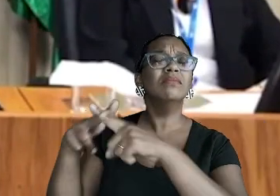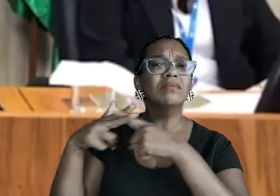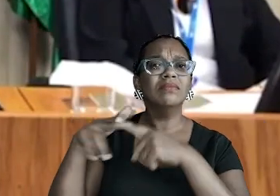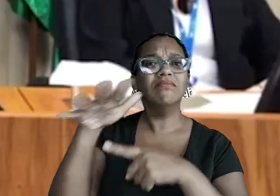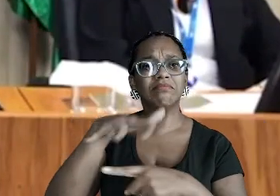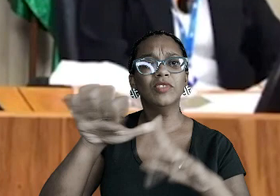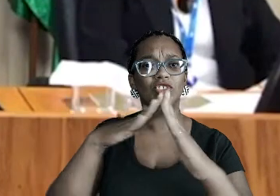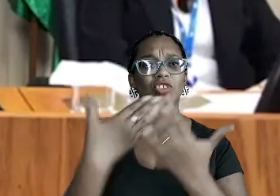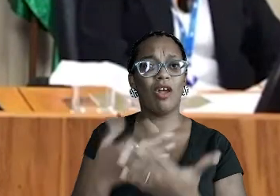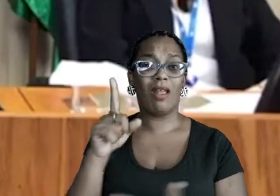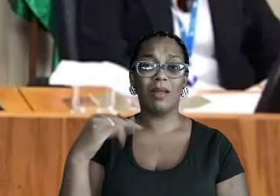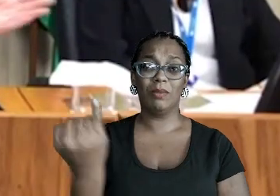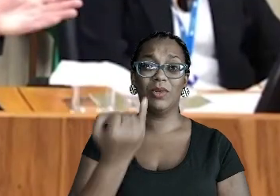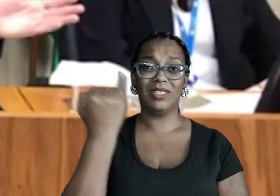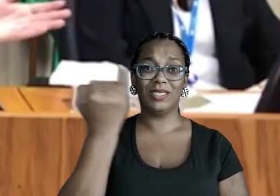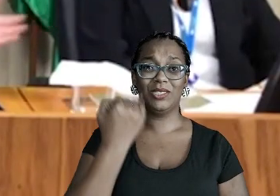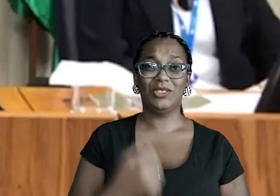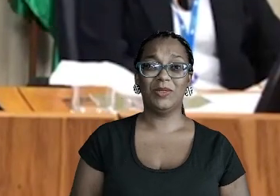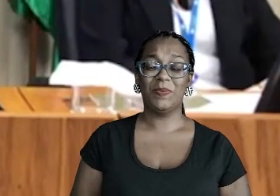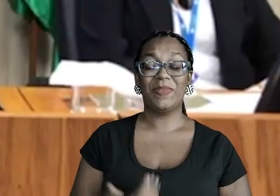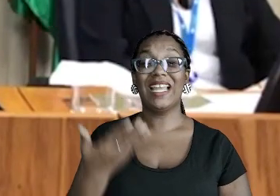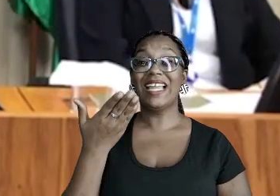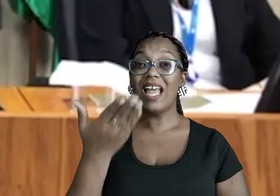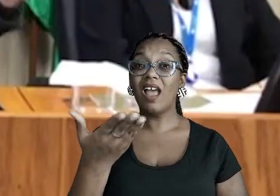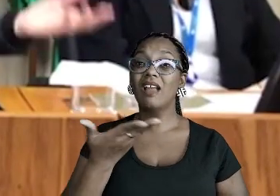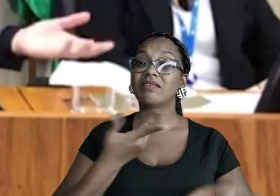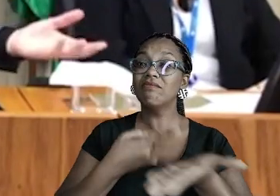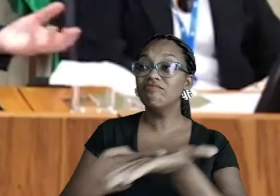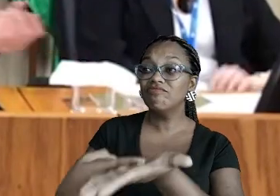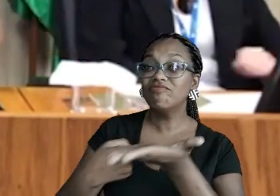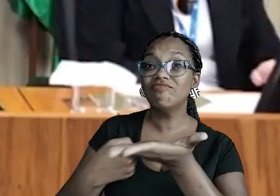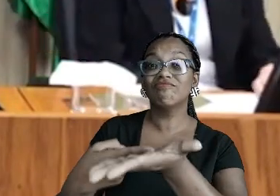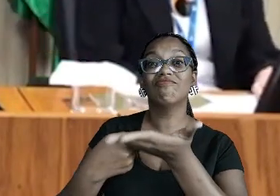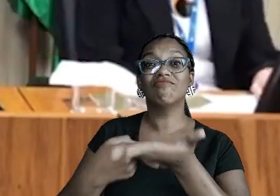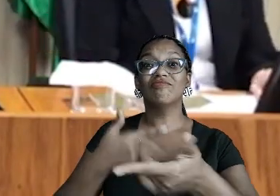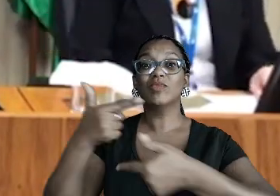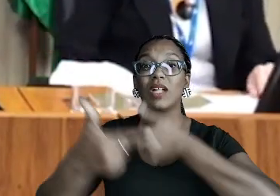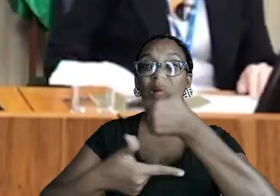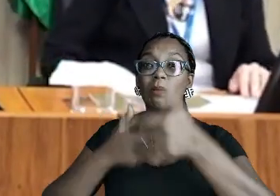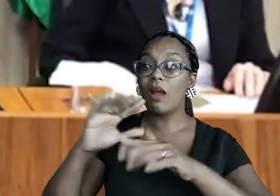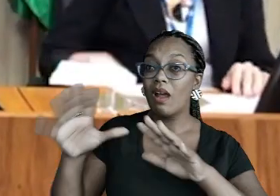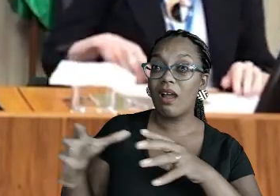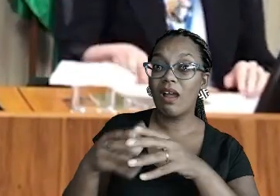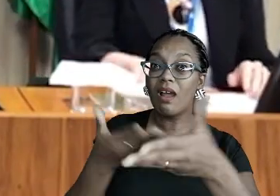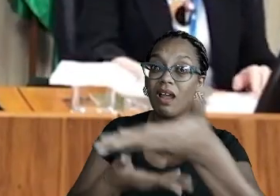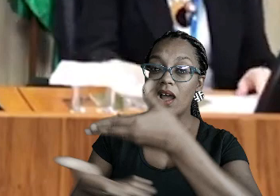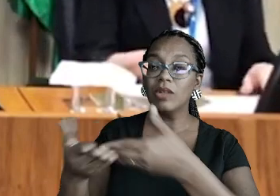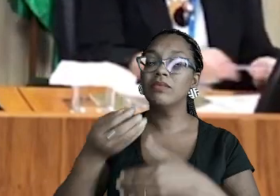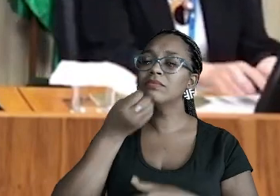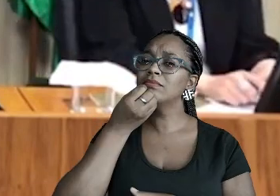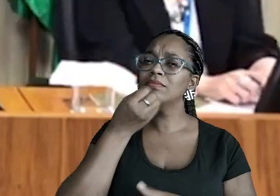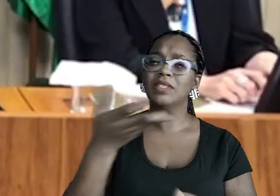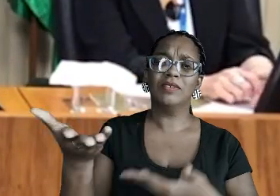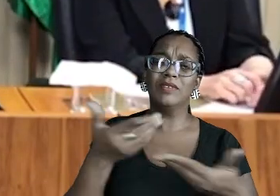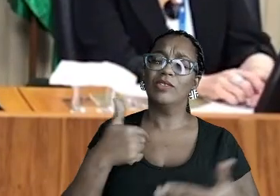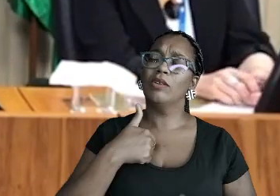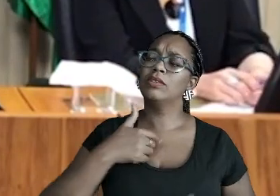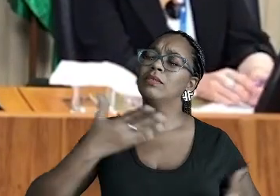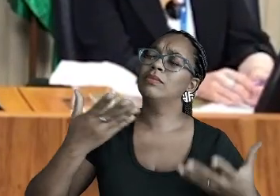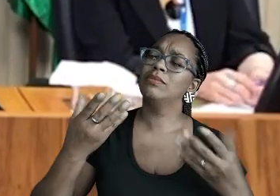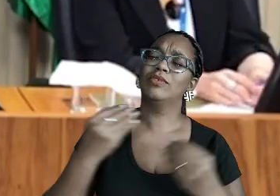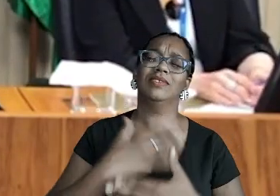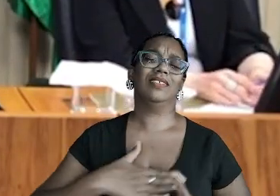âmbito da escola isso é importante e essa articulações trabalho coordenado é muito bem vindo eu fico